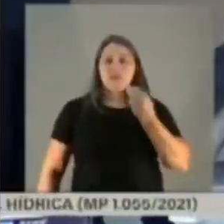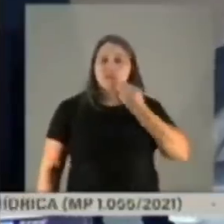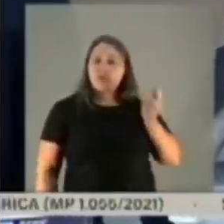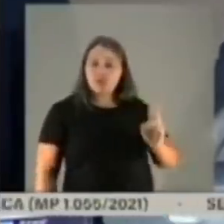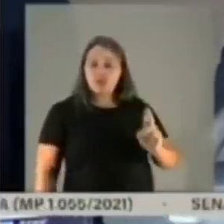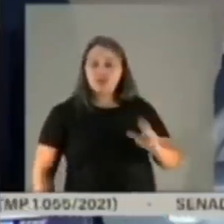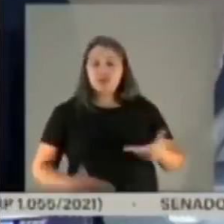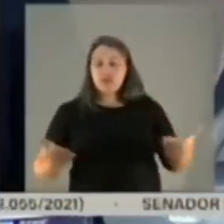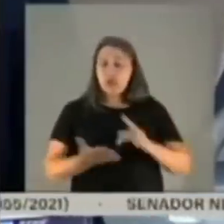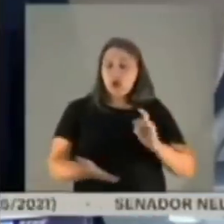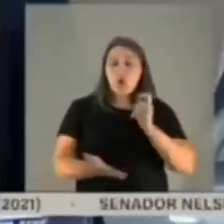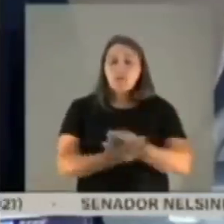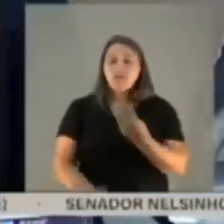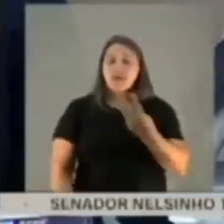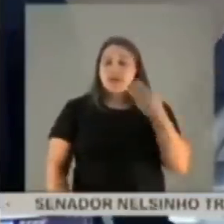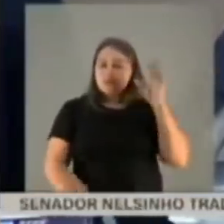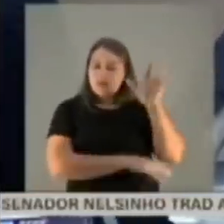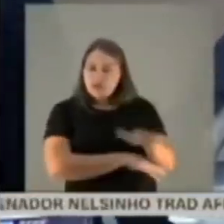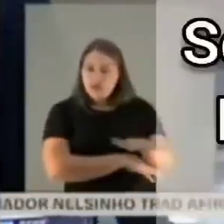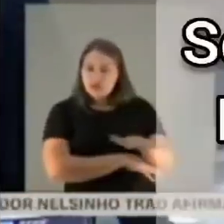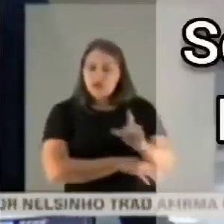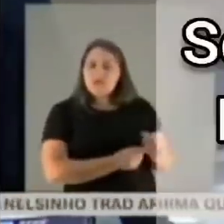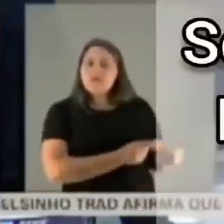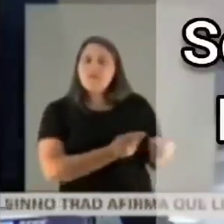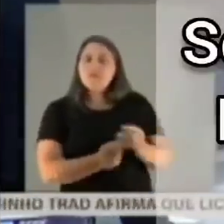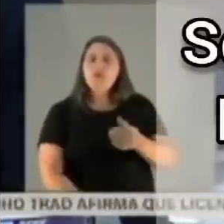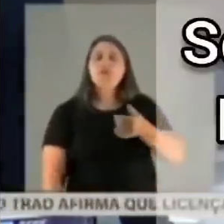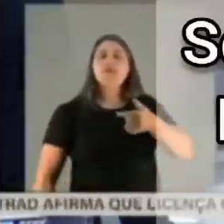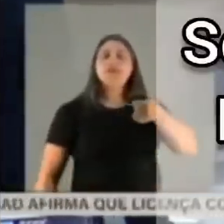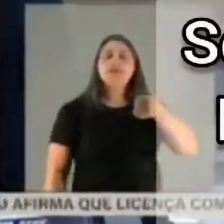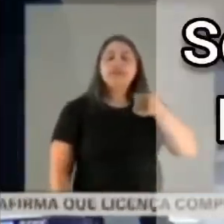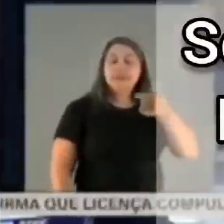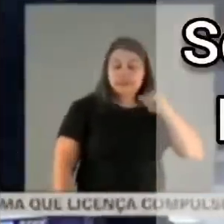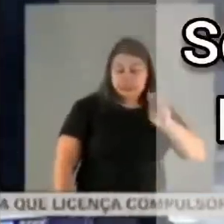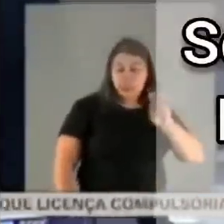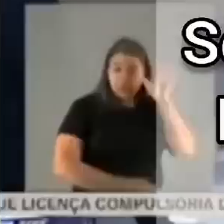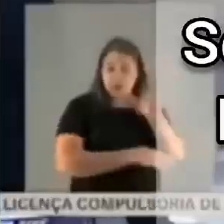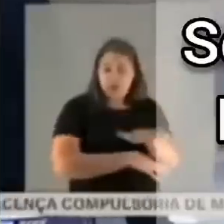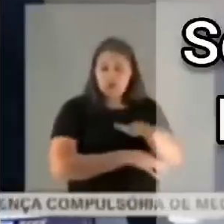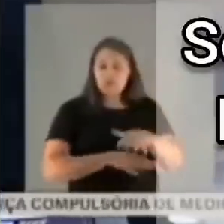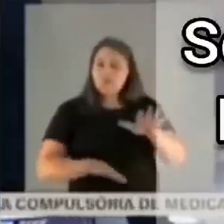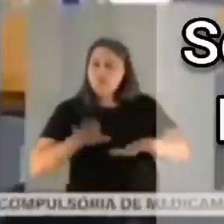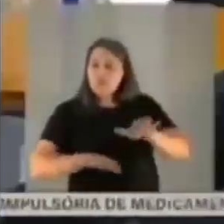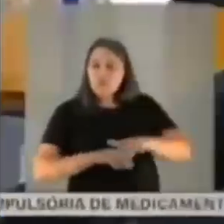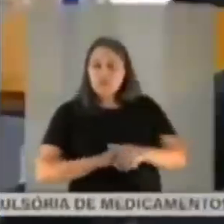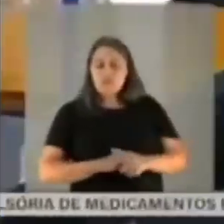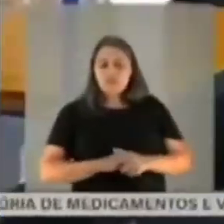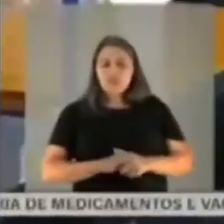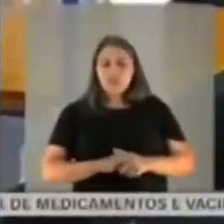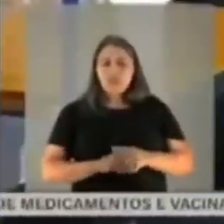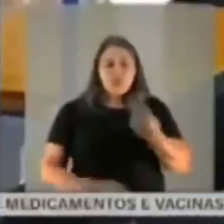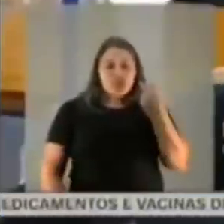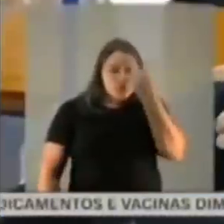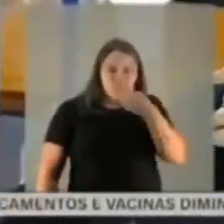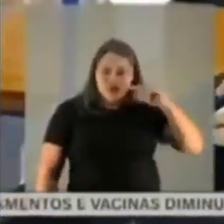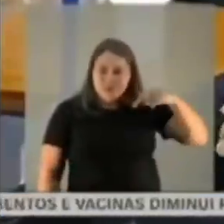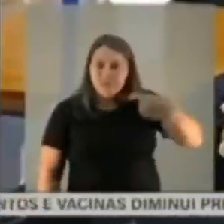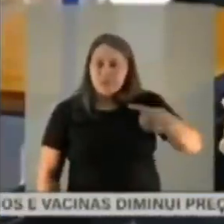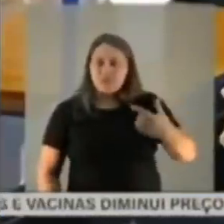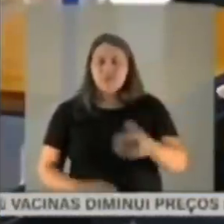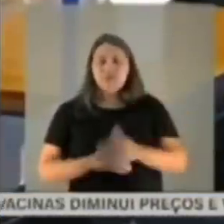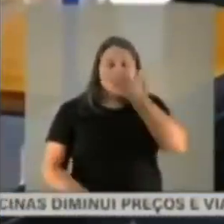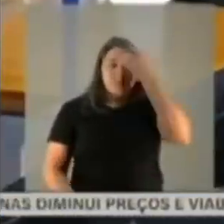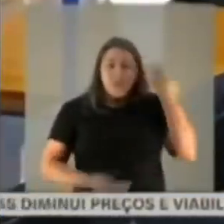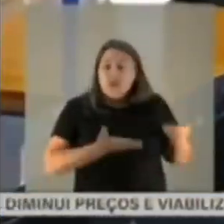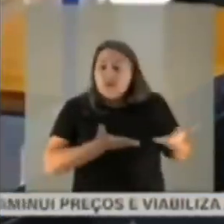FJAP comprou da Sonoar 3 horas da tarde e vendeu para o governo do Estado às 17 horas. Aproximadamente. Mais de 2 horas depois. Olha, presidente. Quem